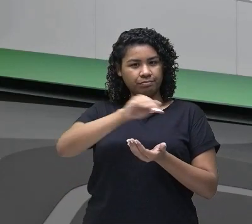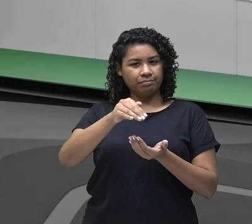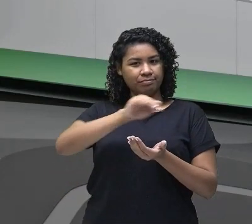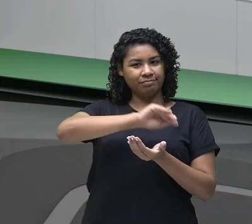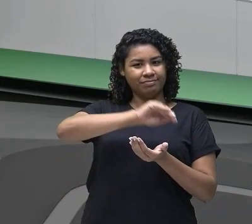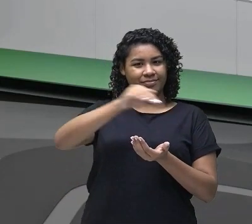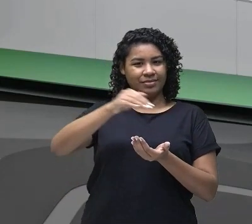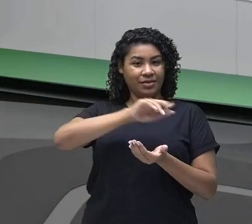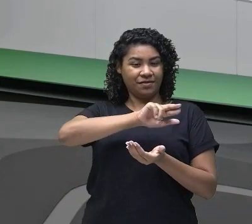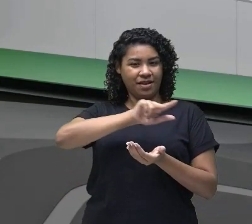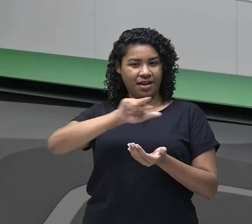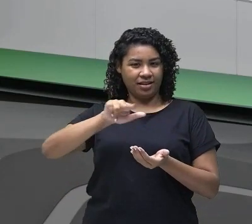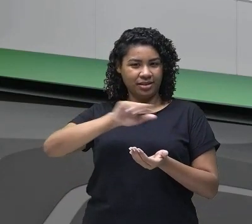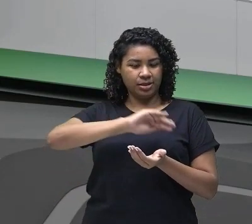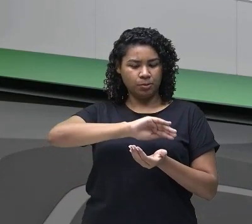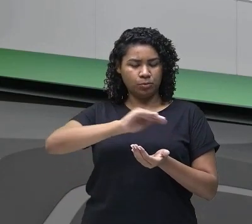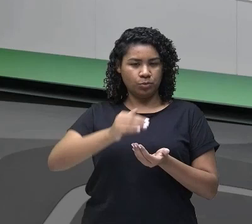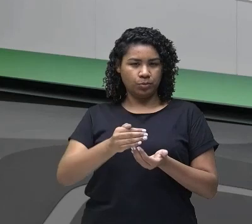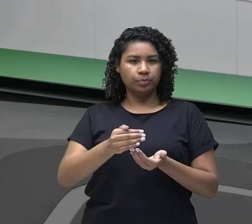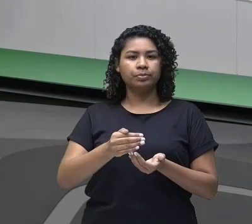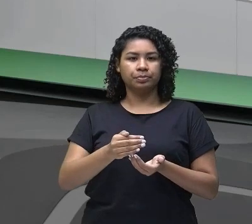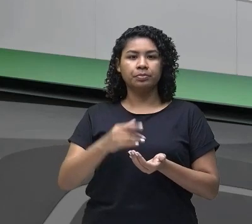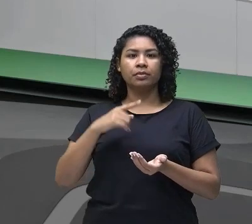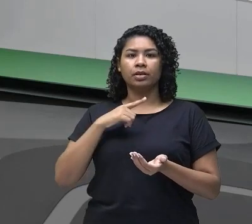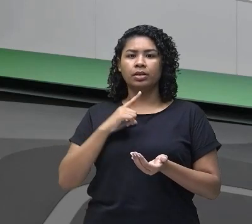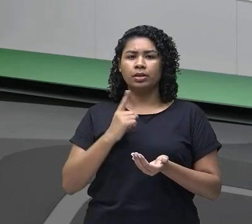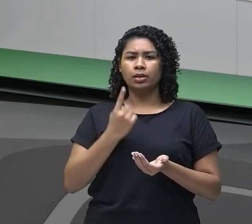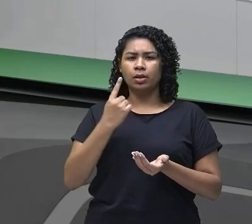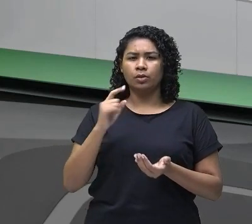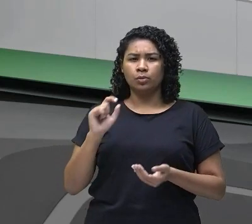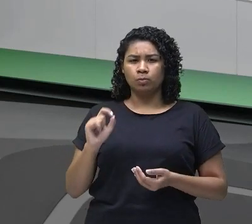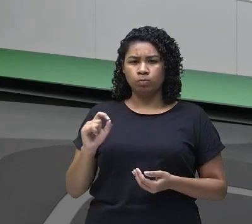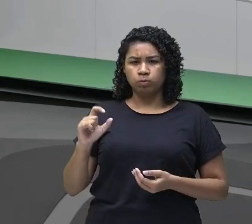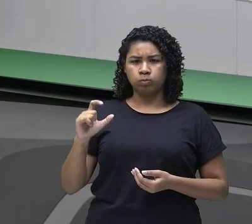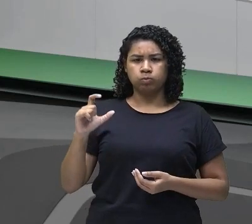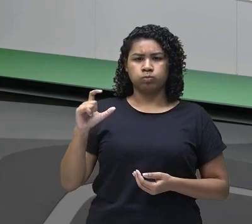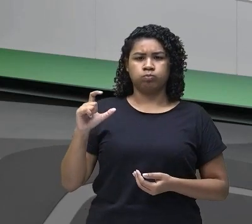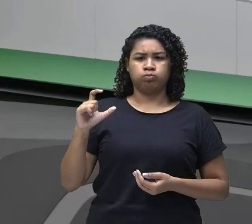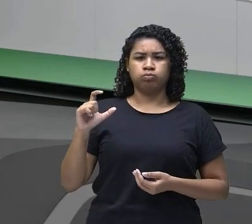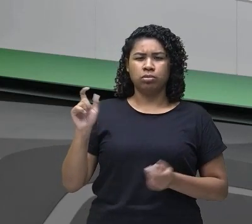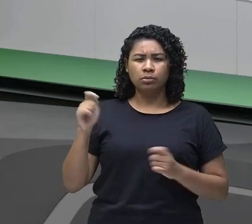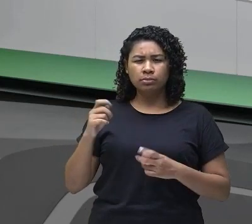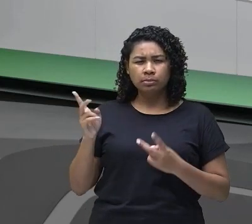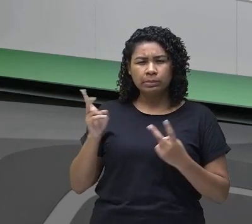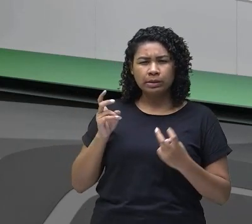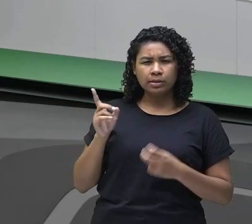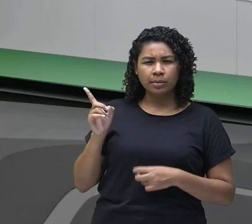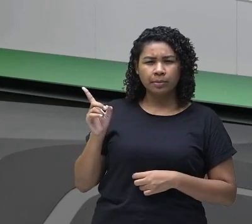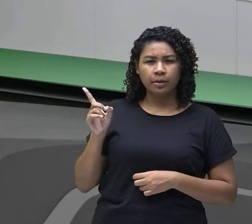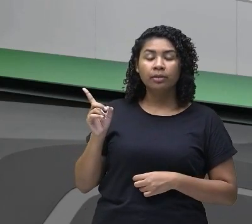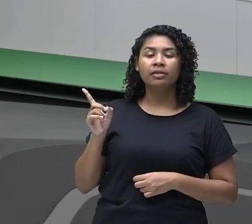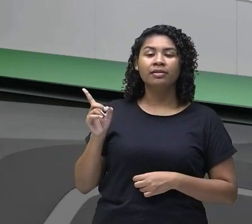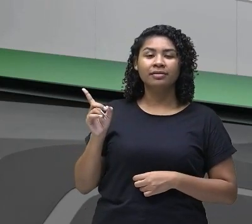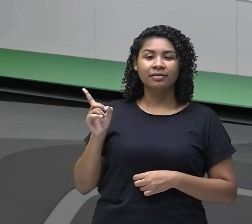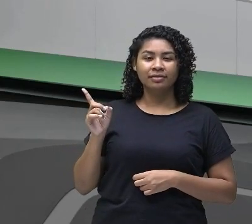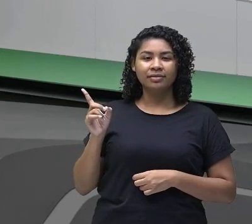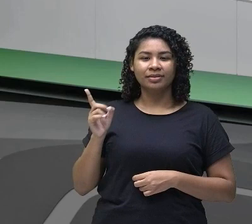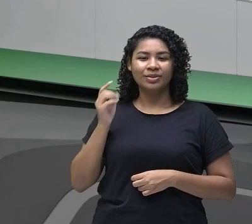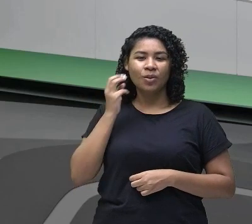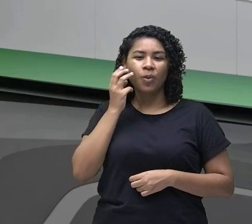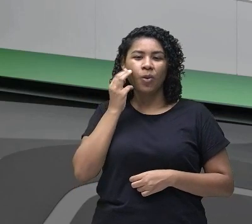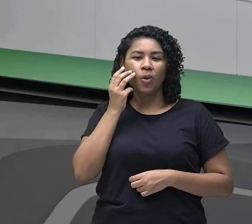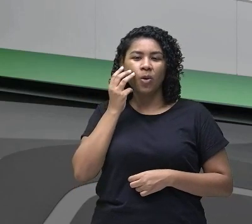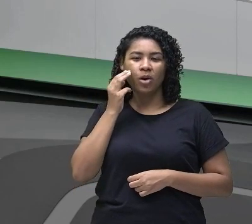Reparem. E essa camada aqui está mais densa, que vocês conseguem ver, em